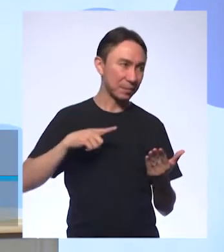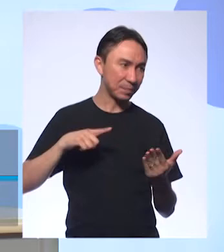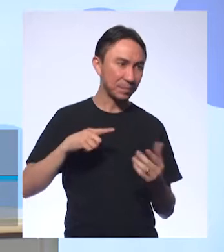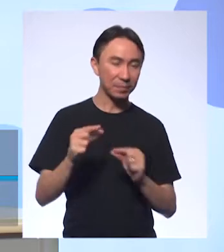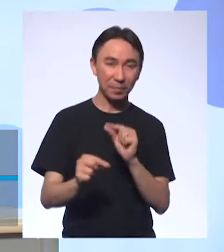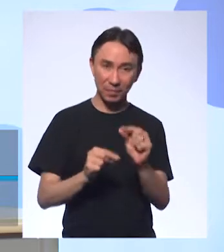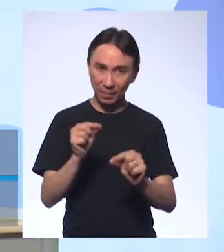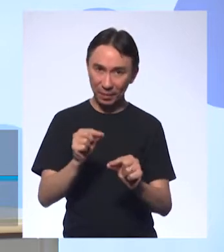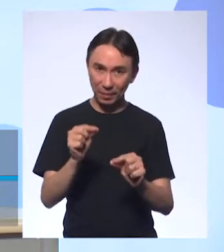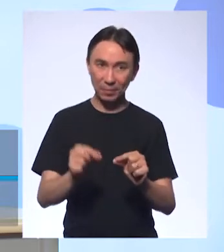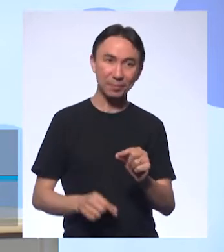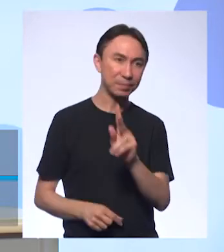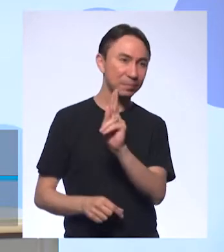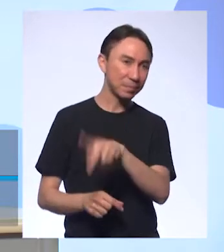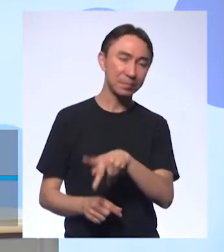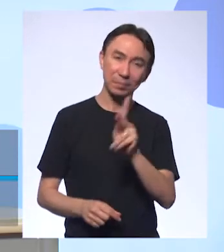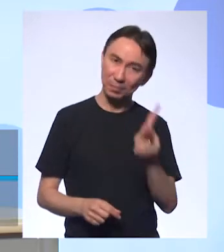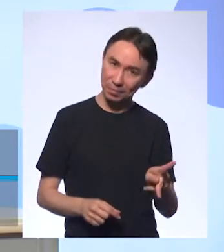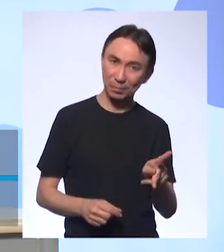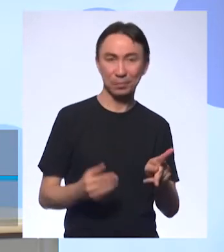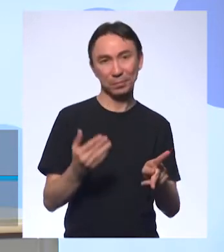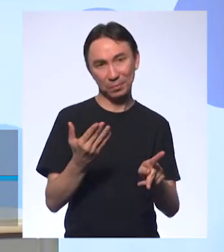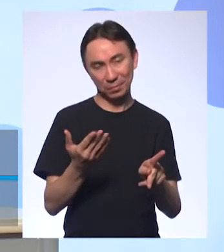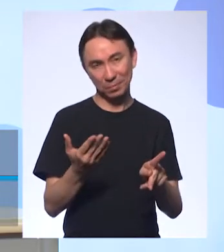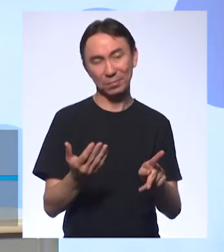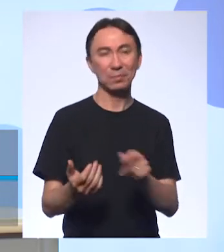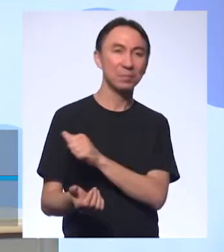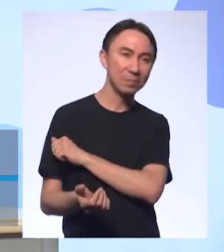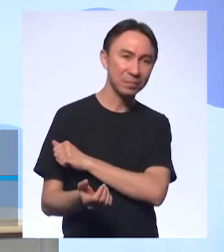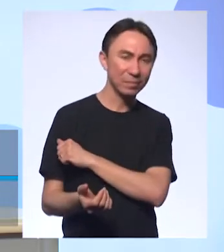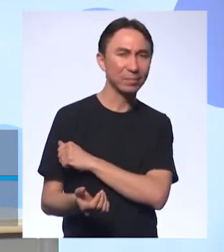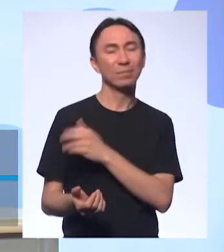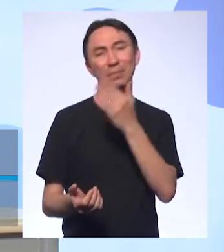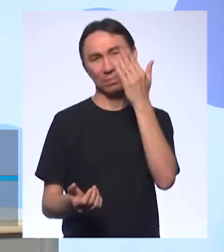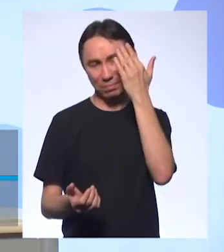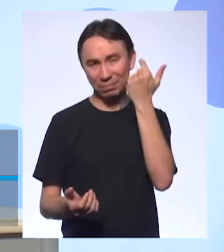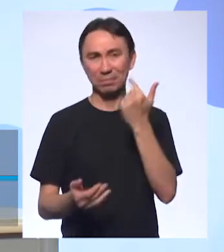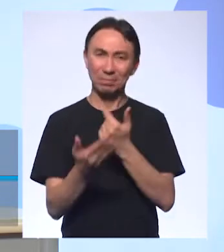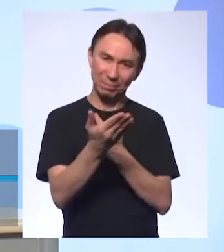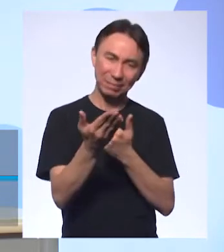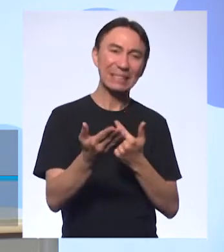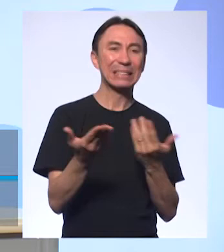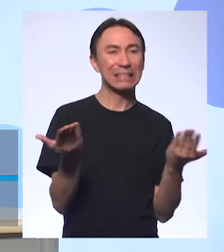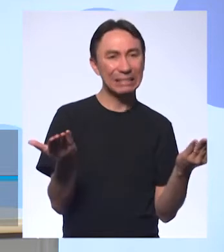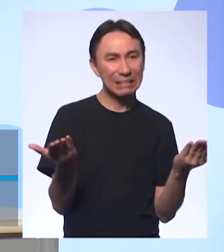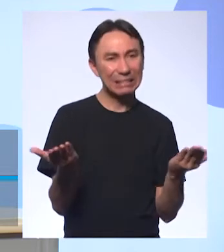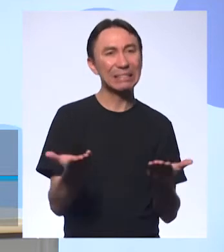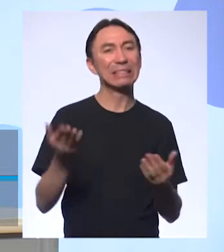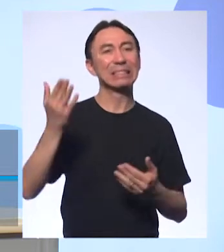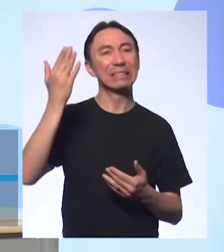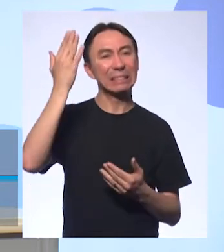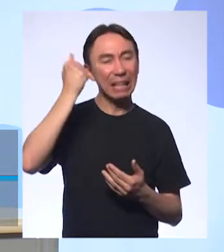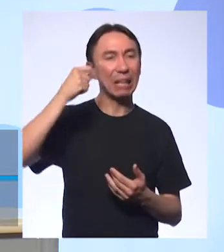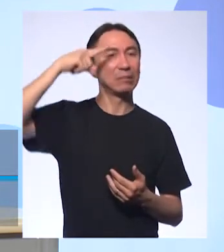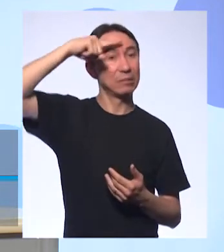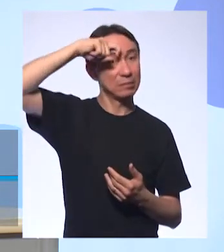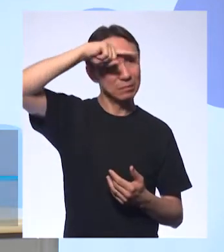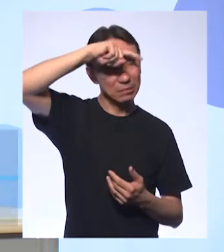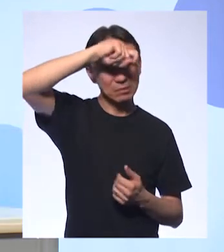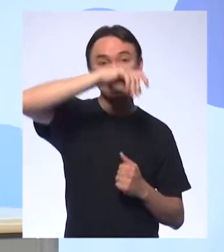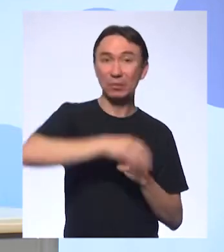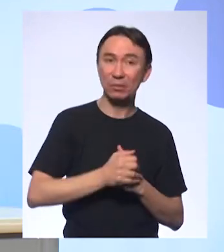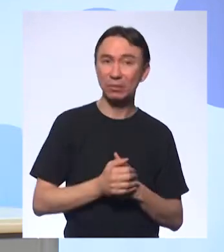estão, aos alunos. A gente entende, inclusive, as dificuldades aí do professor. Estamos juntos aqui, né, professor? Sabemos aí que deve estar difícil durante